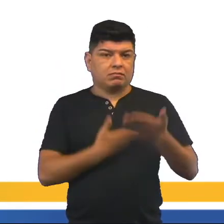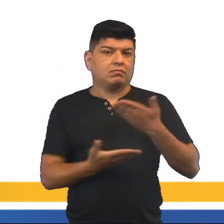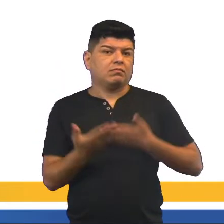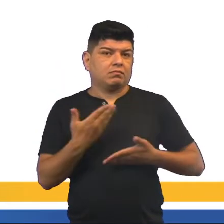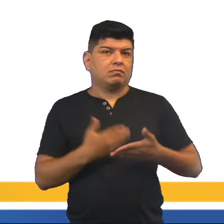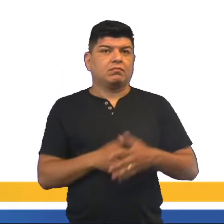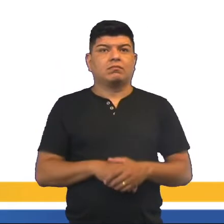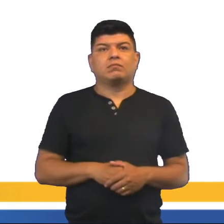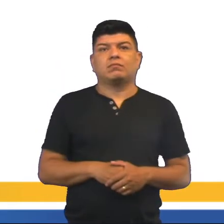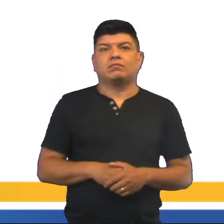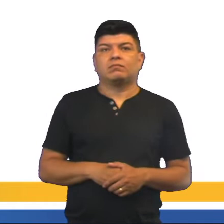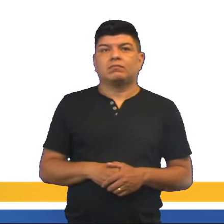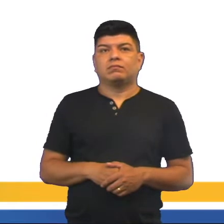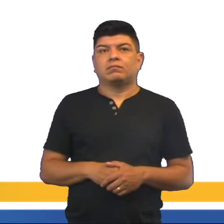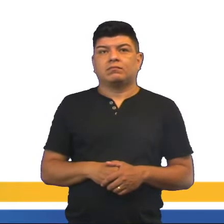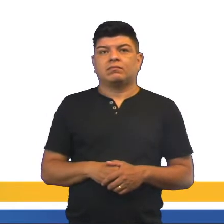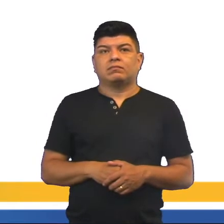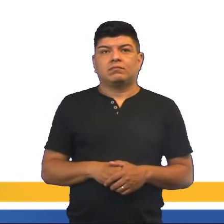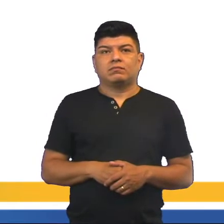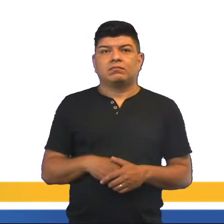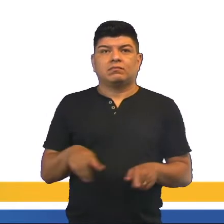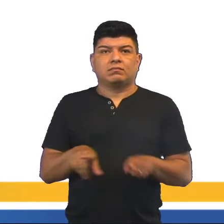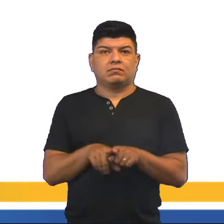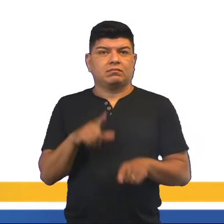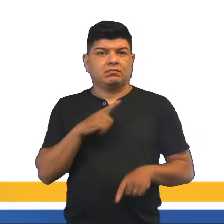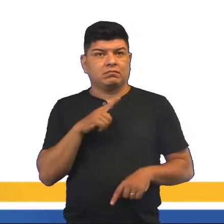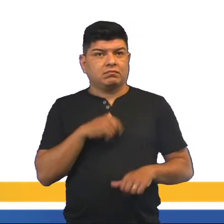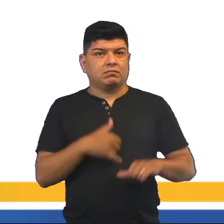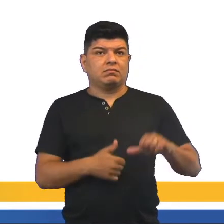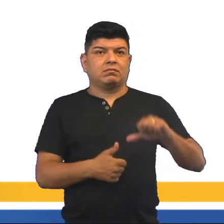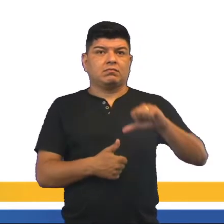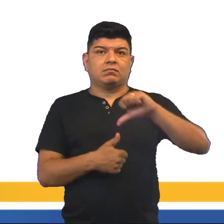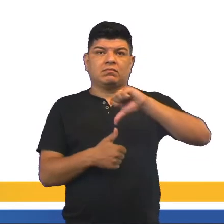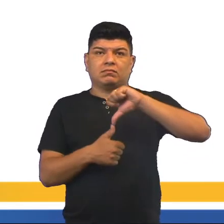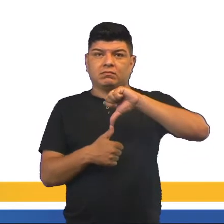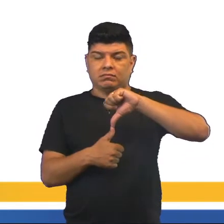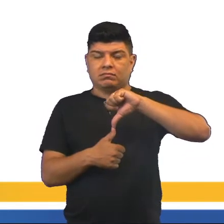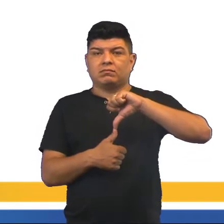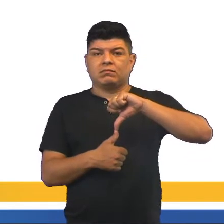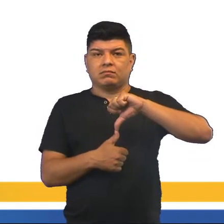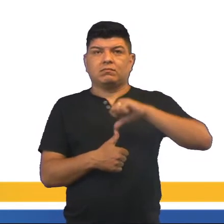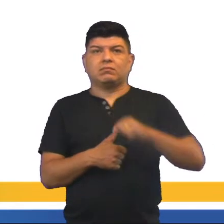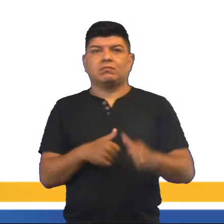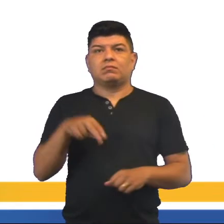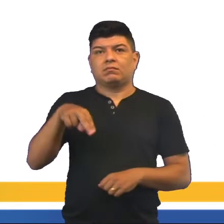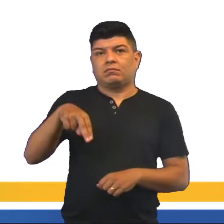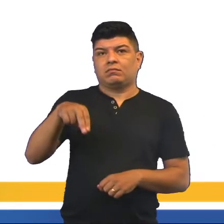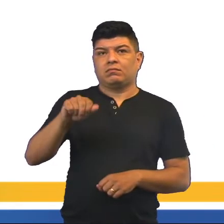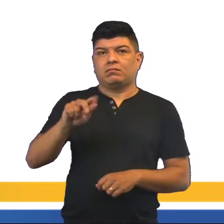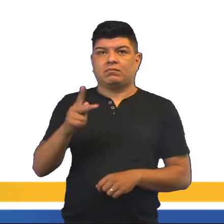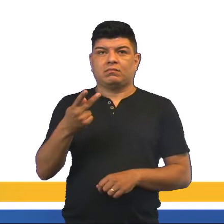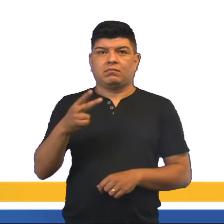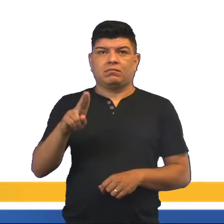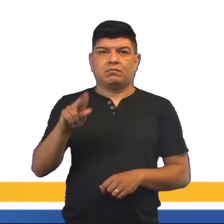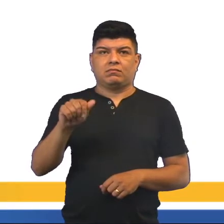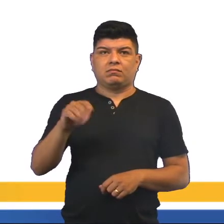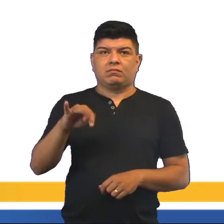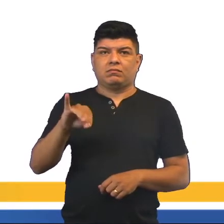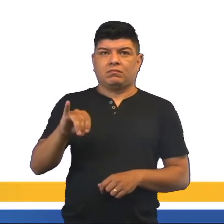transmitir. A gente tem aí uma representação da escrita nahuatl.